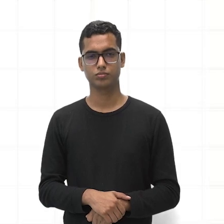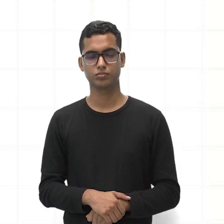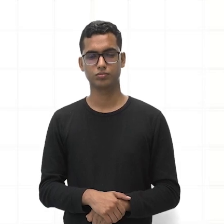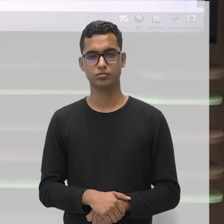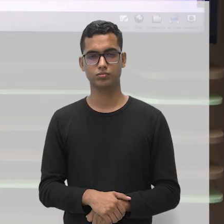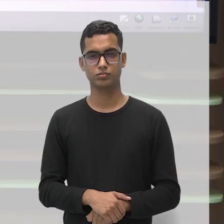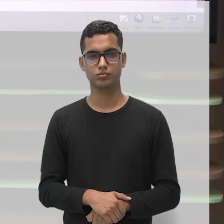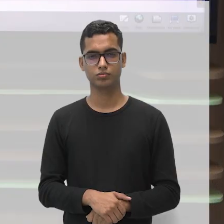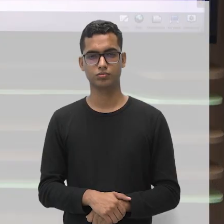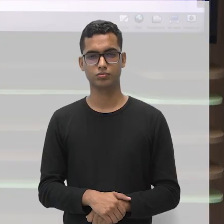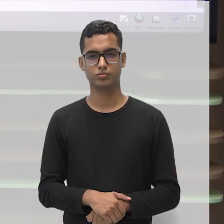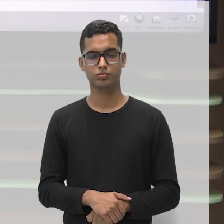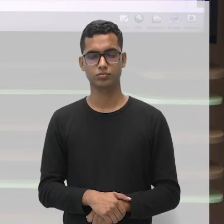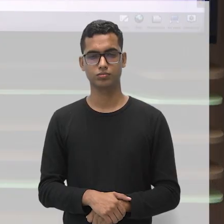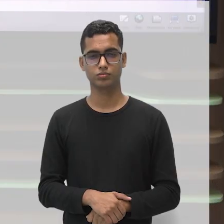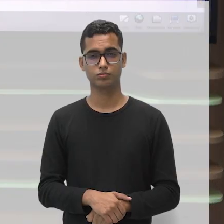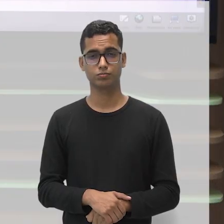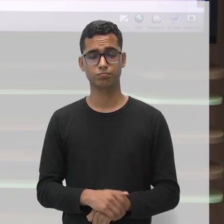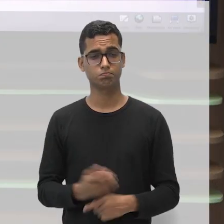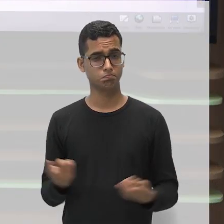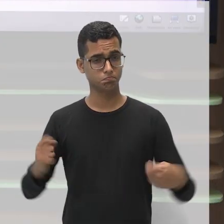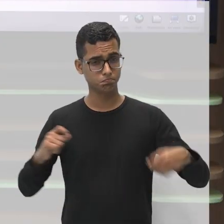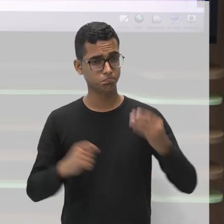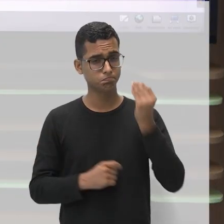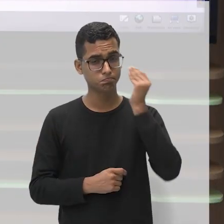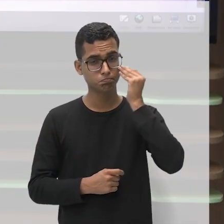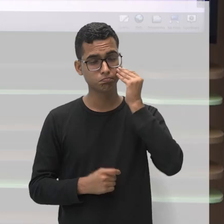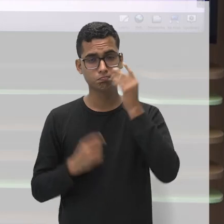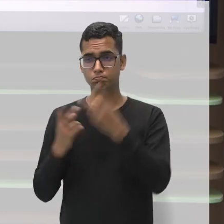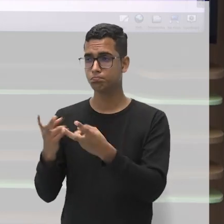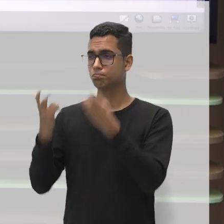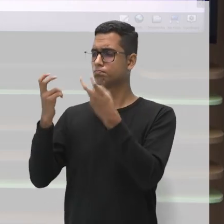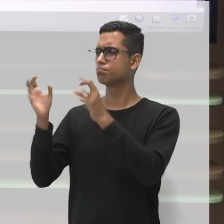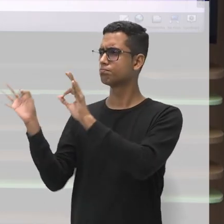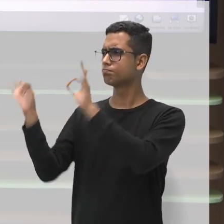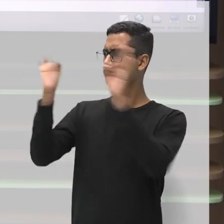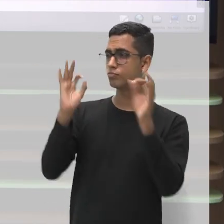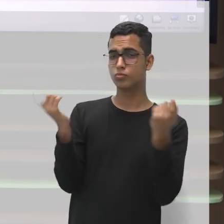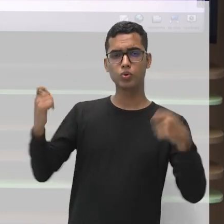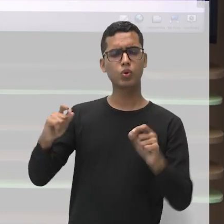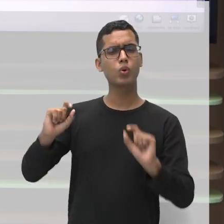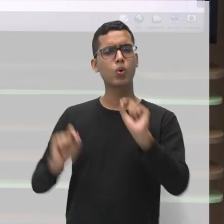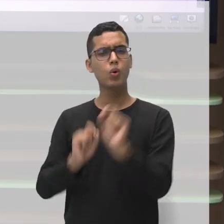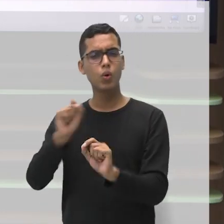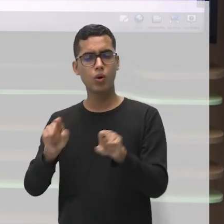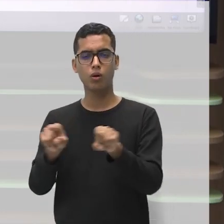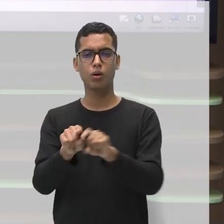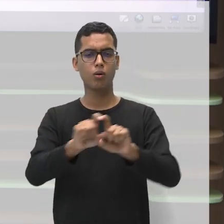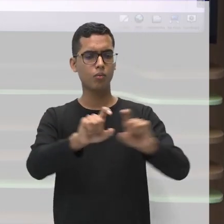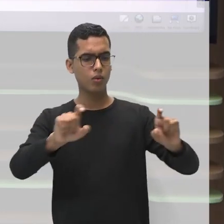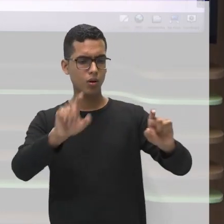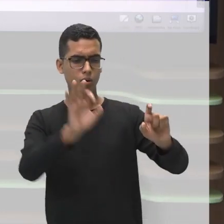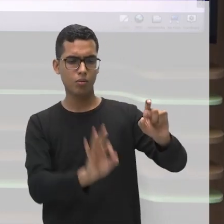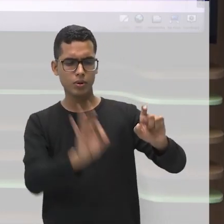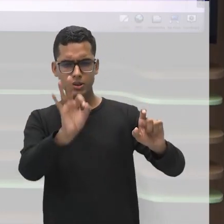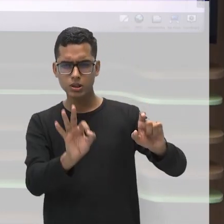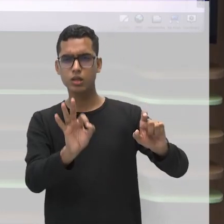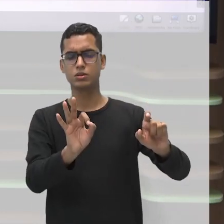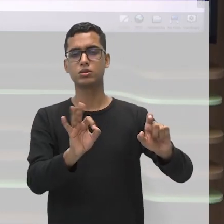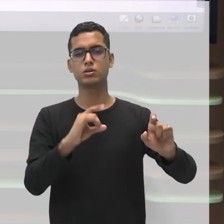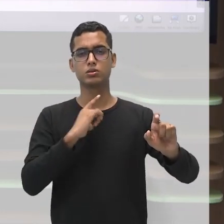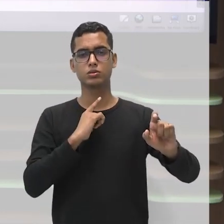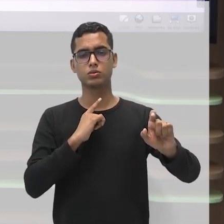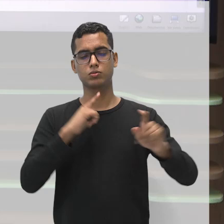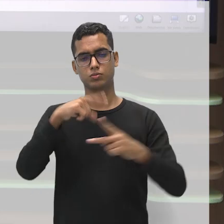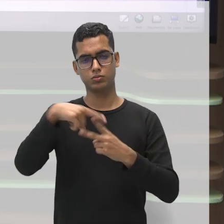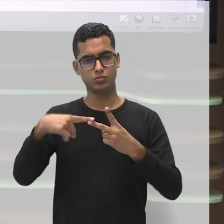Então, nós podemos observar aí, né, que é possível desenvolver um problema de porcentagem de duas formas, né?